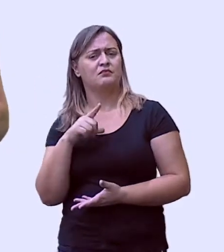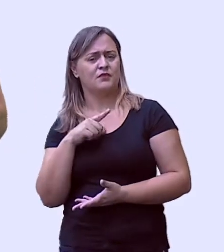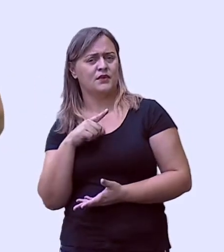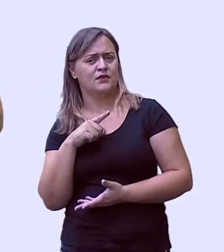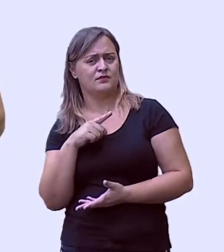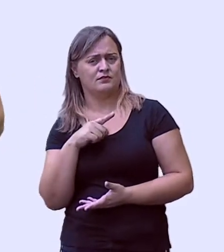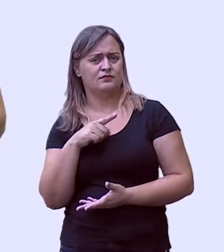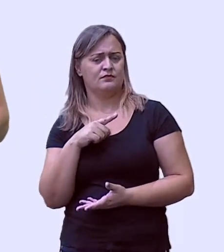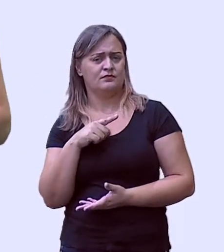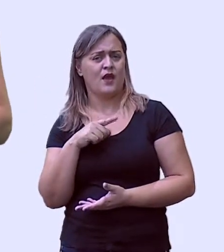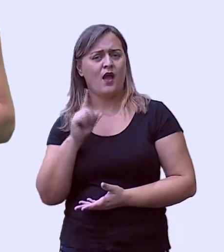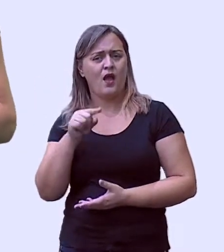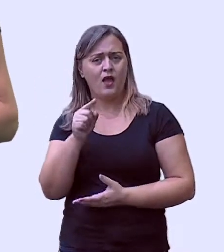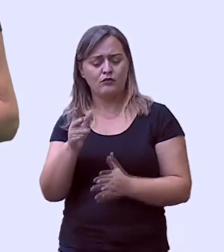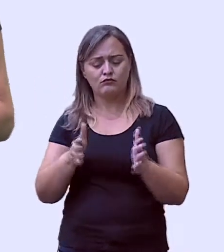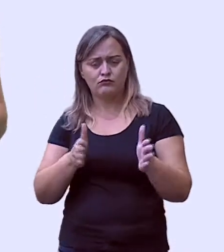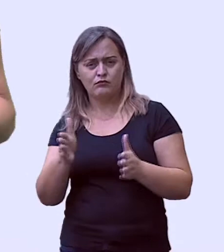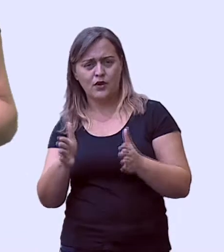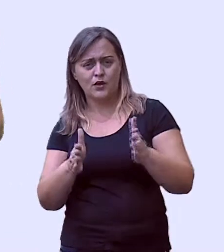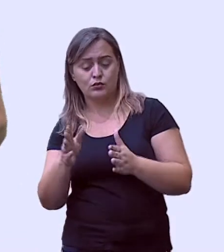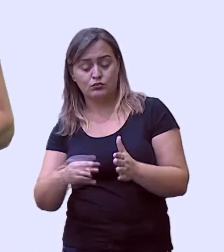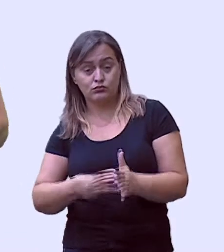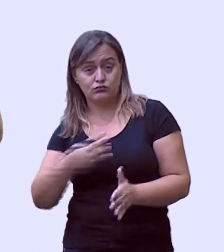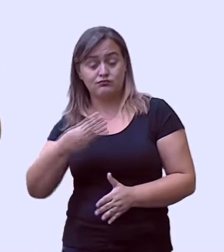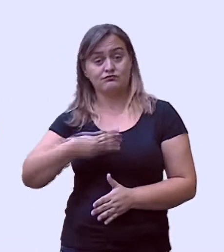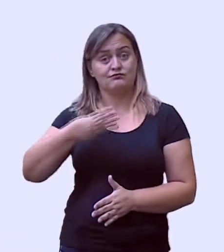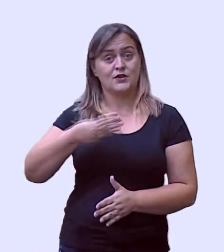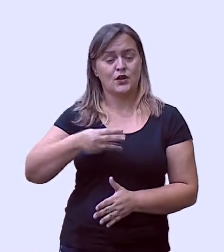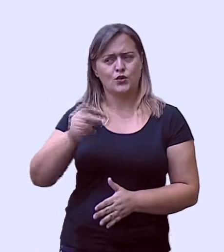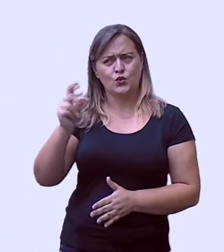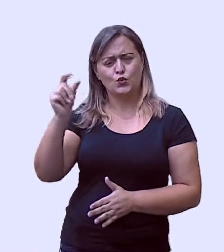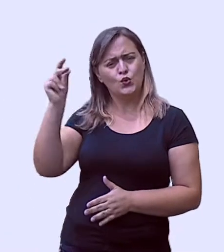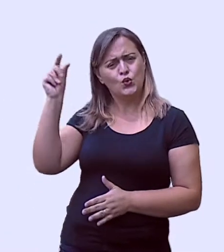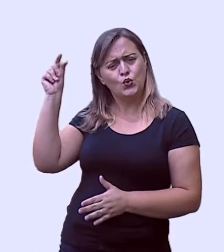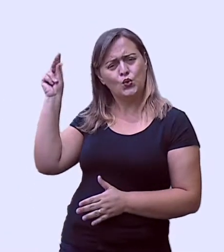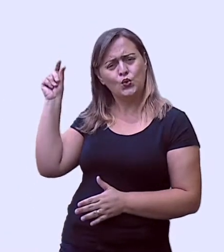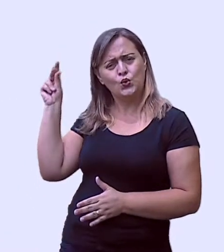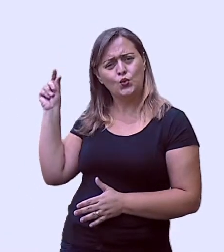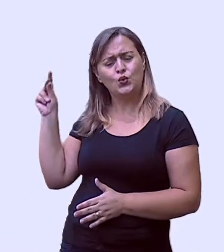período terciário. Os solos geralmente possuem cor